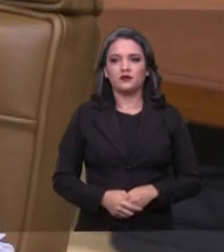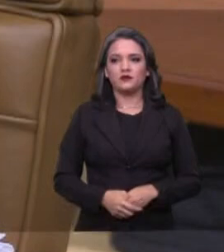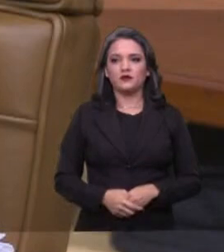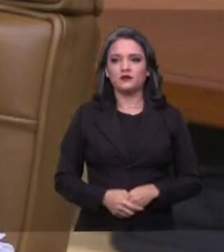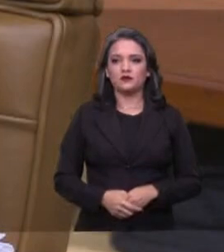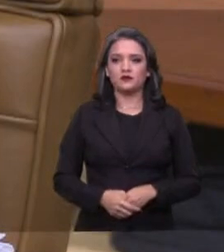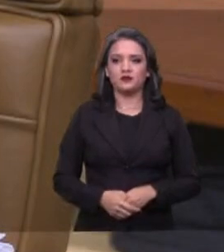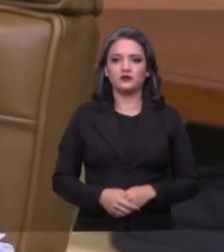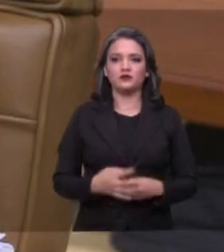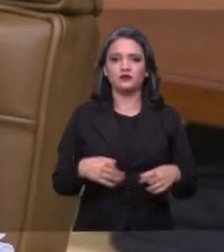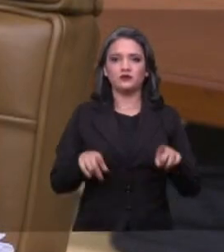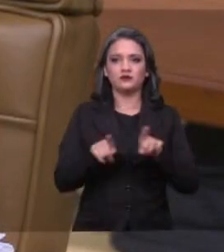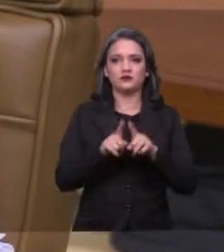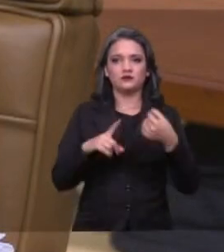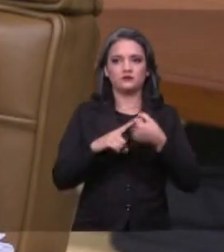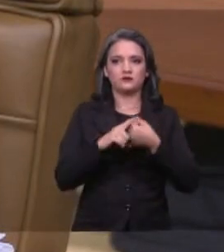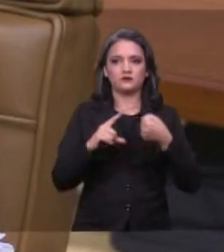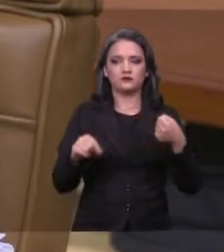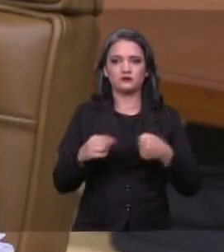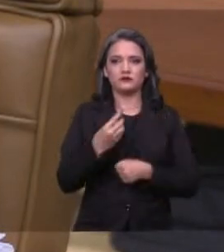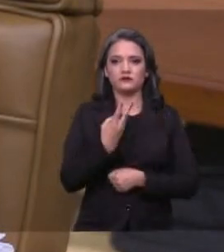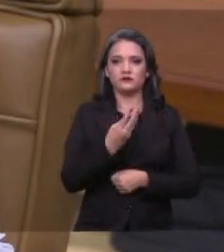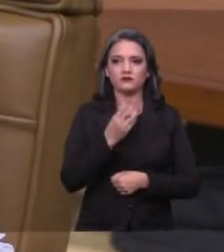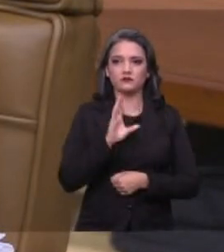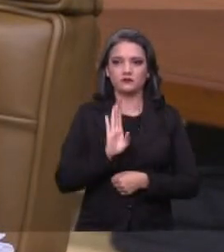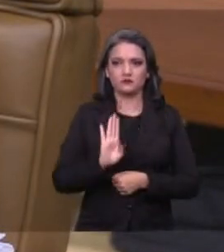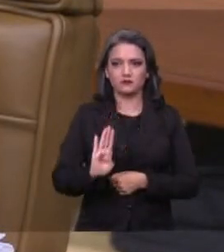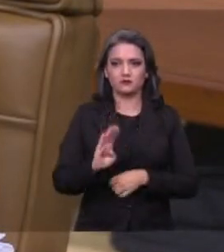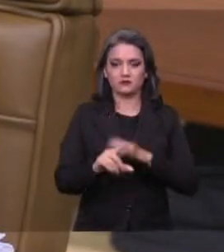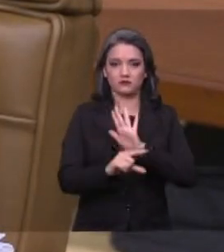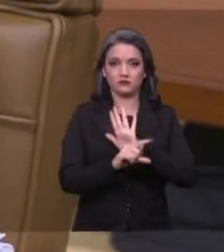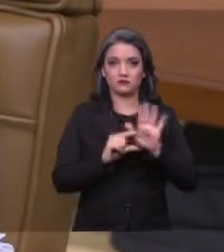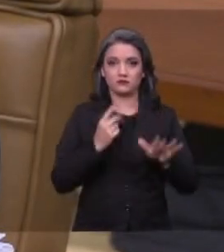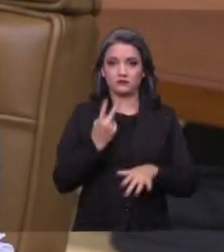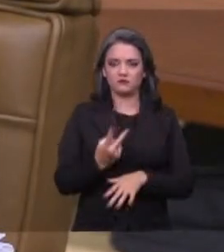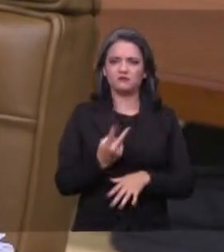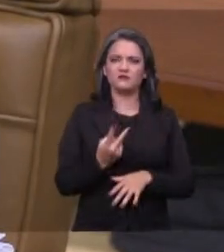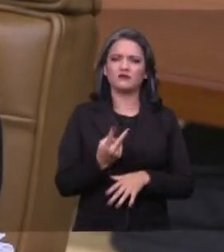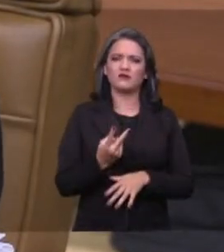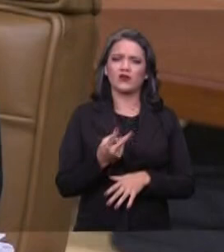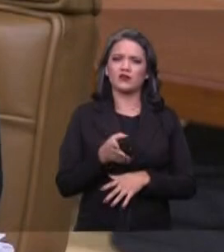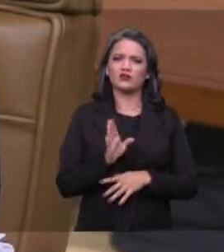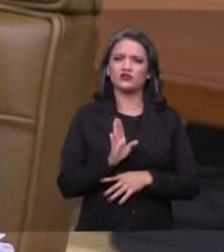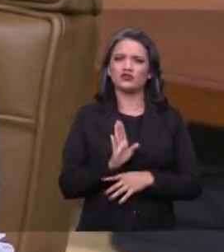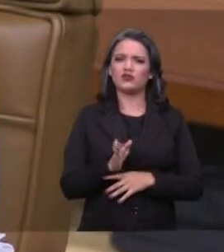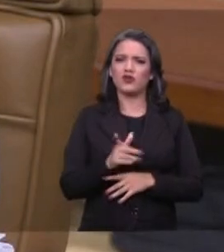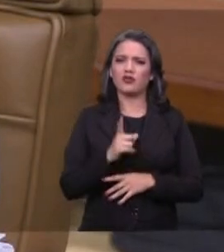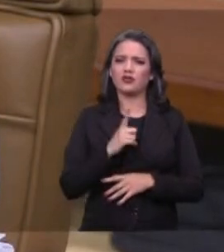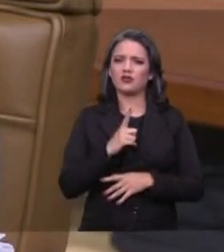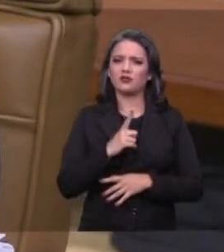No mesmo caso, no caso do artigo 3B, parágrafo 2º, aqui nós até já...